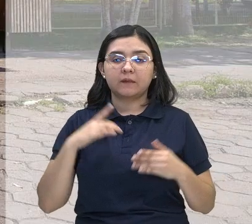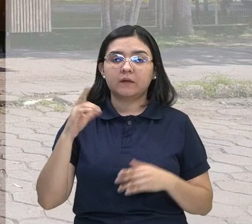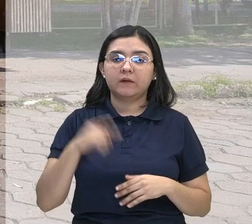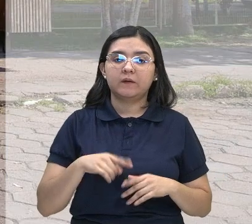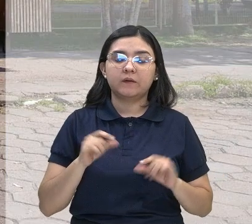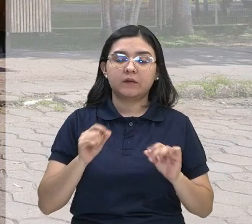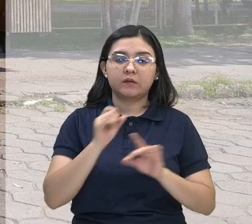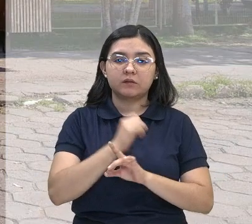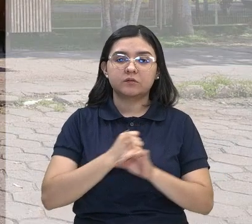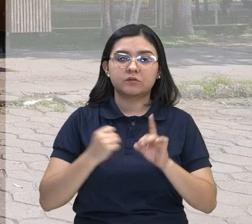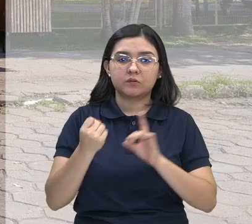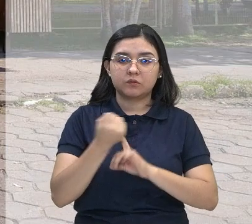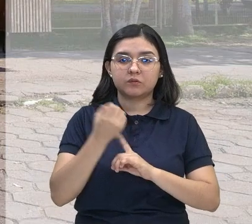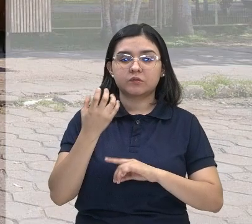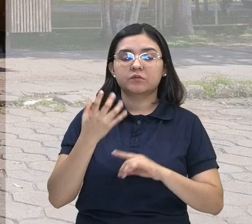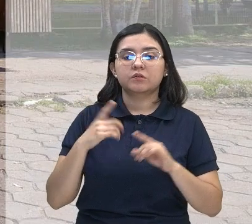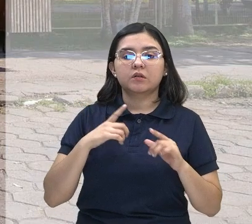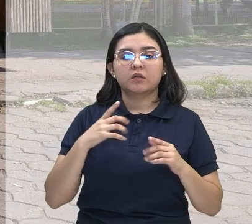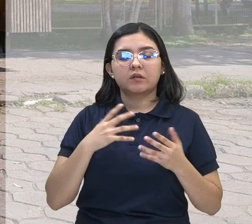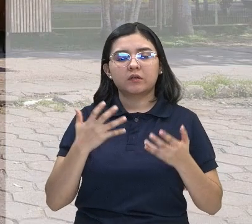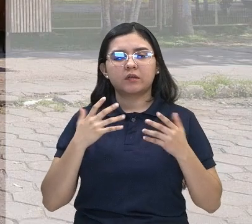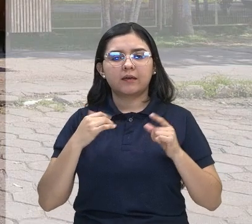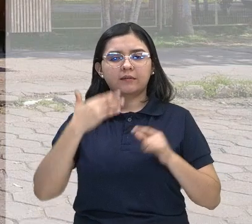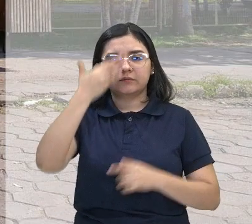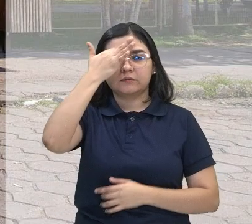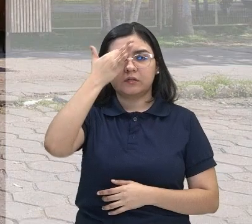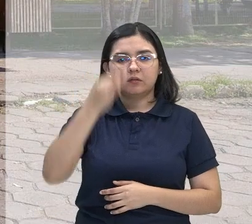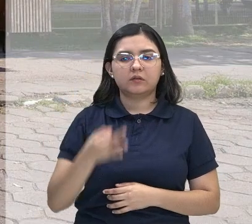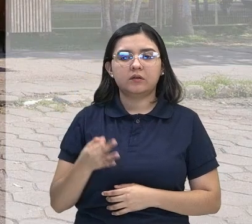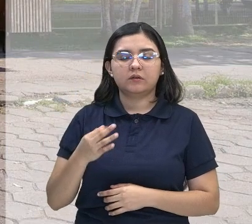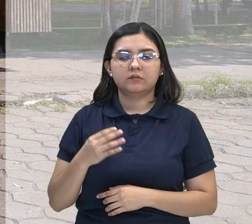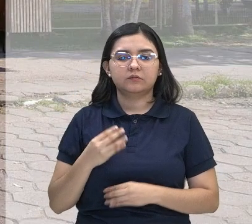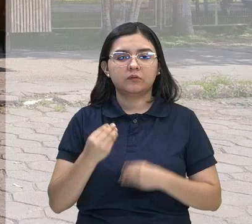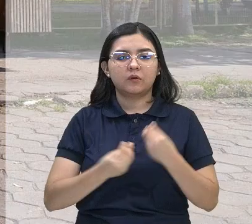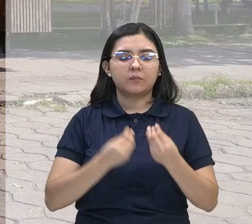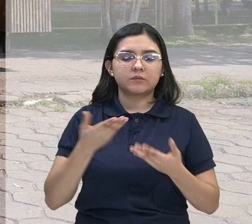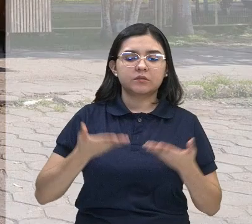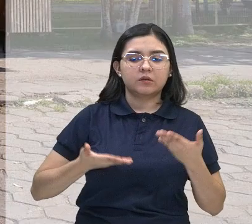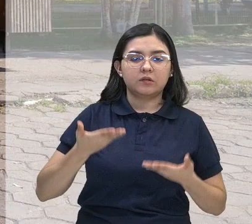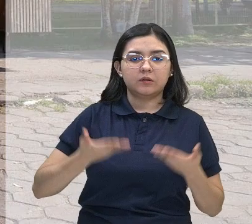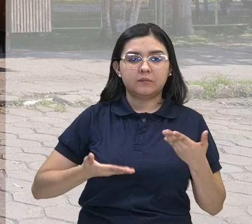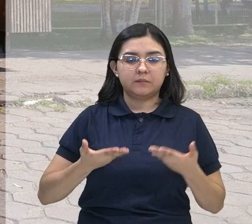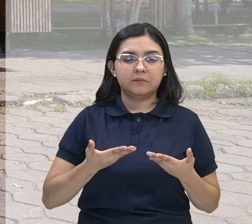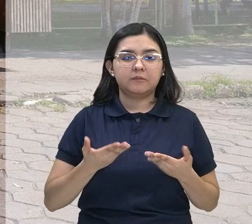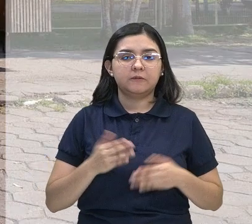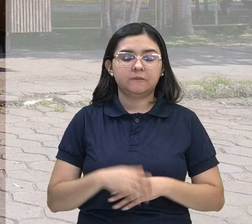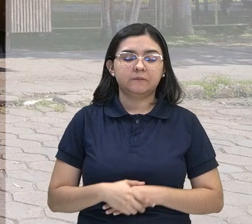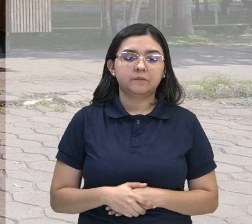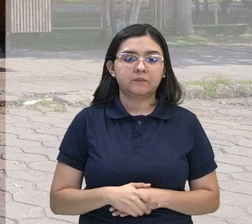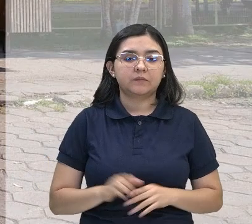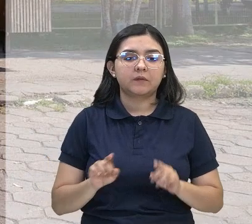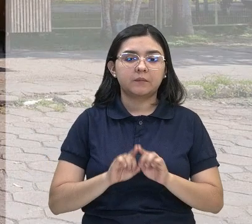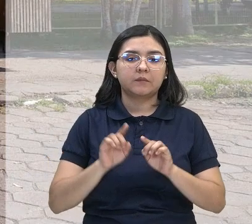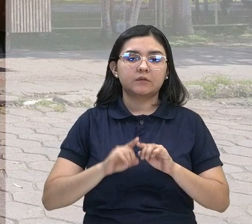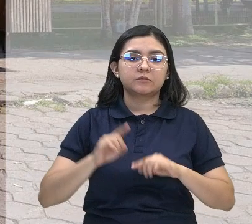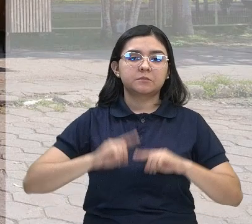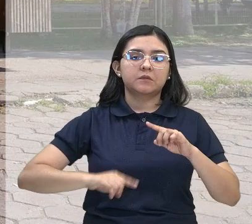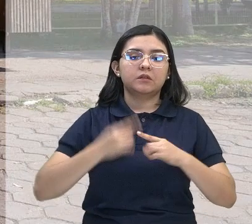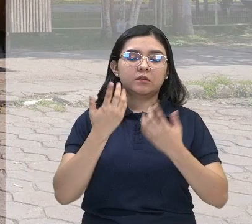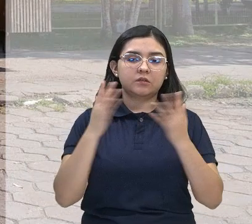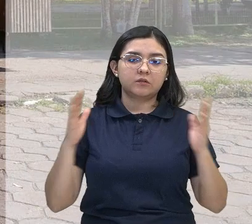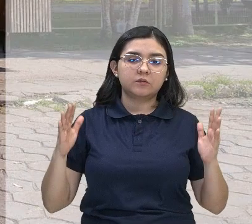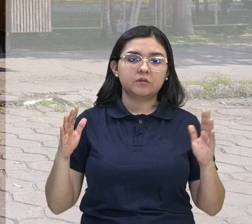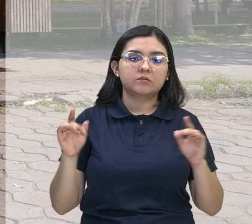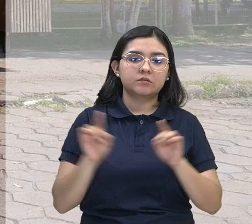que a sociologia busca compreender este equilíbrio nesse manejo dos recursos naturais